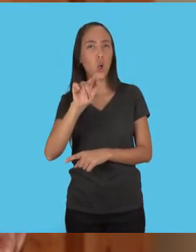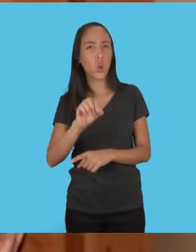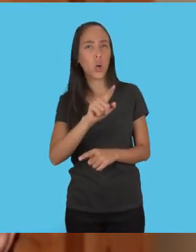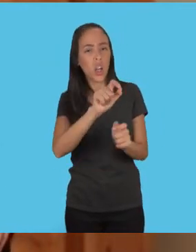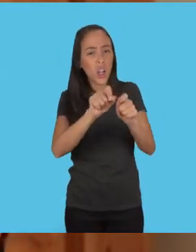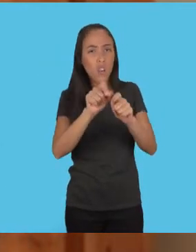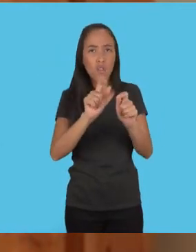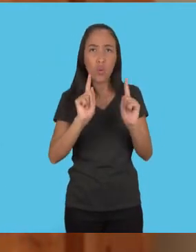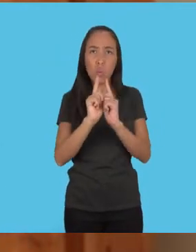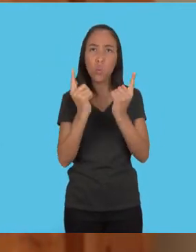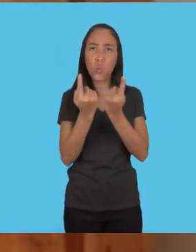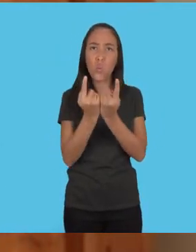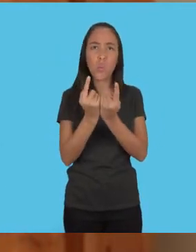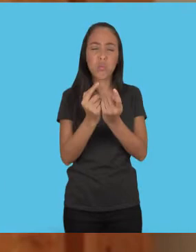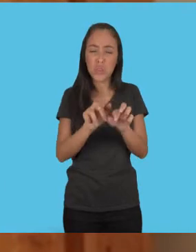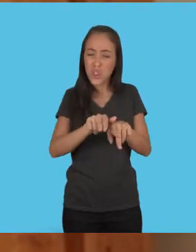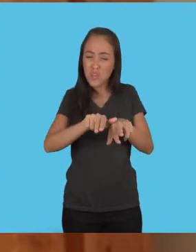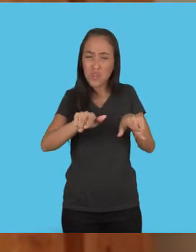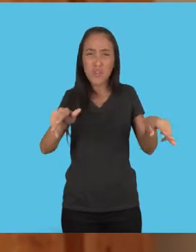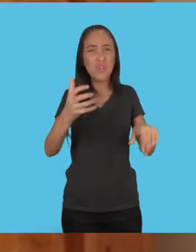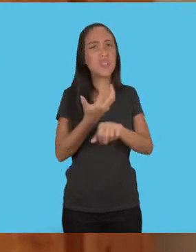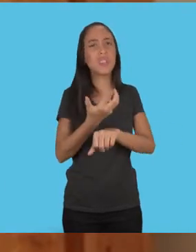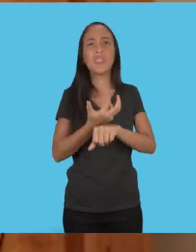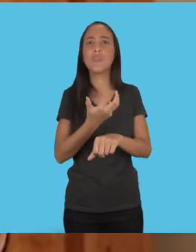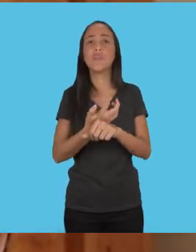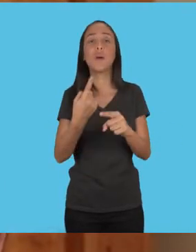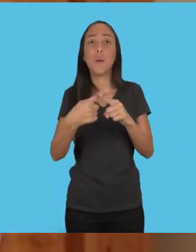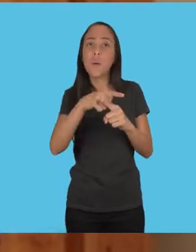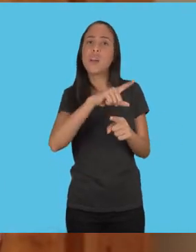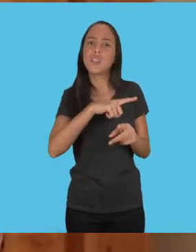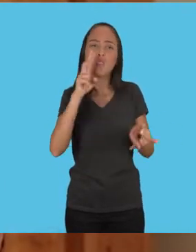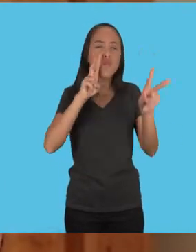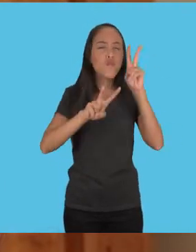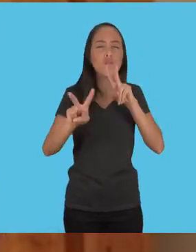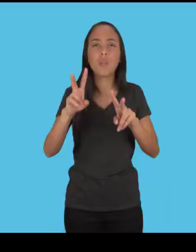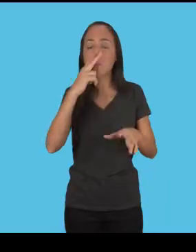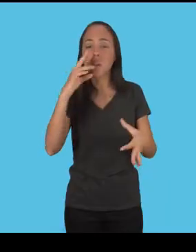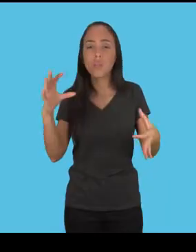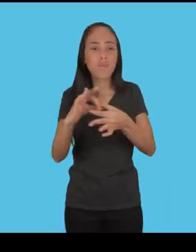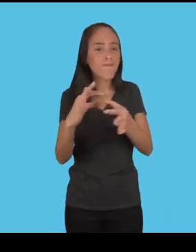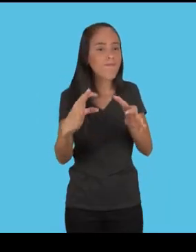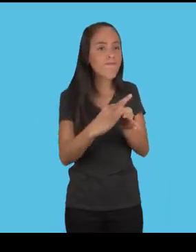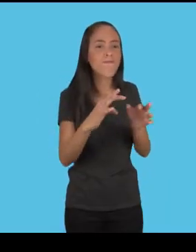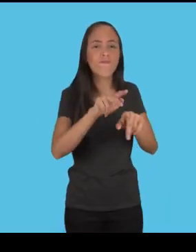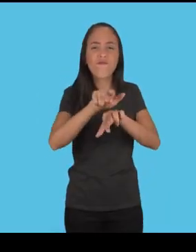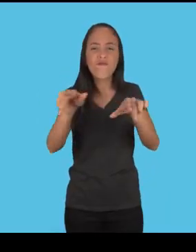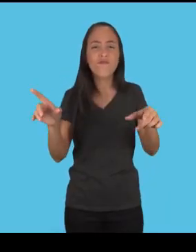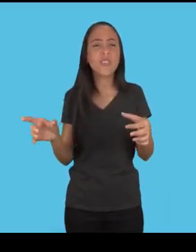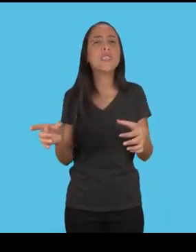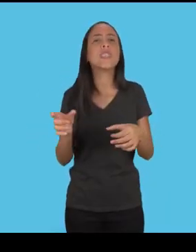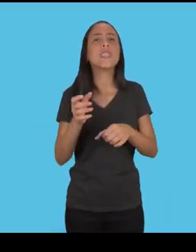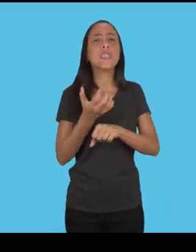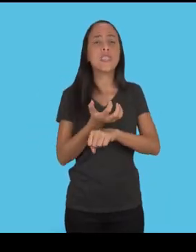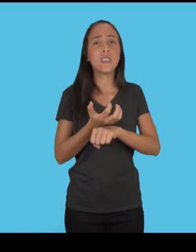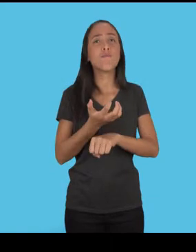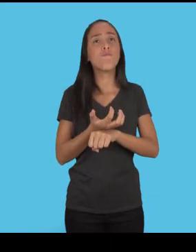porque já tinha essa visão ampla de ciências, essa visão assim, integradora de disciplinas. O Rey teve